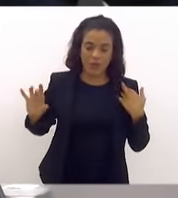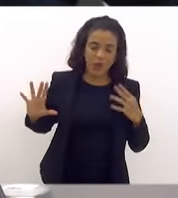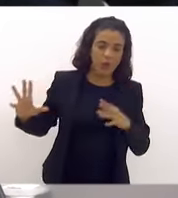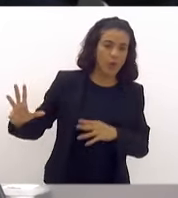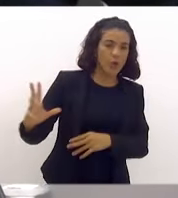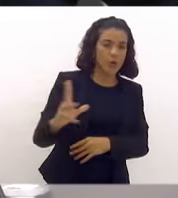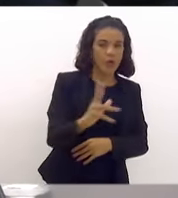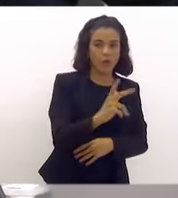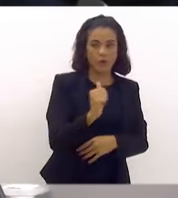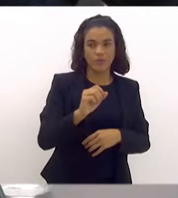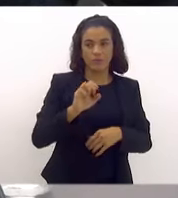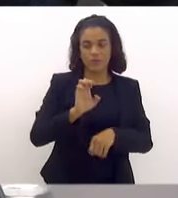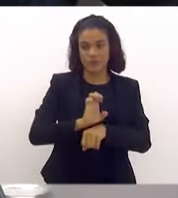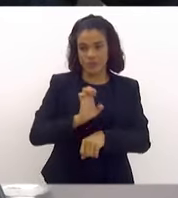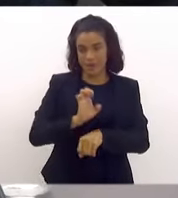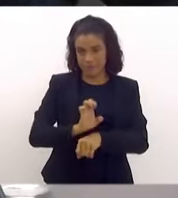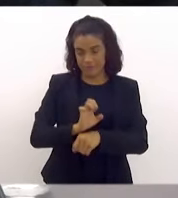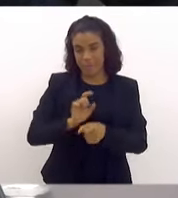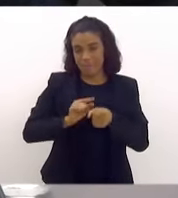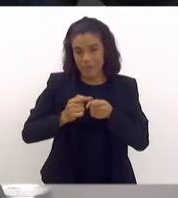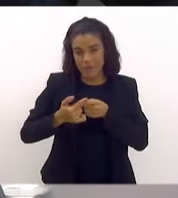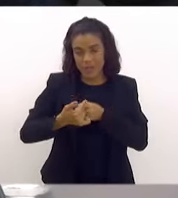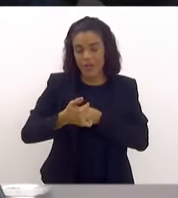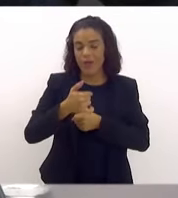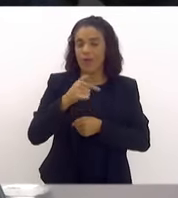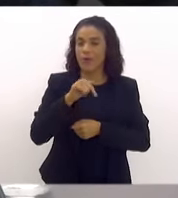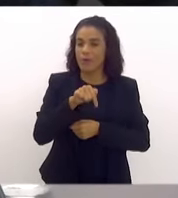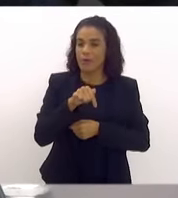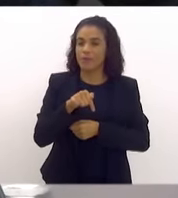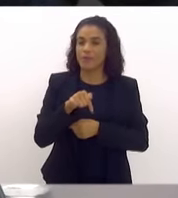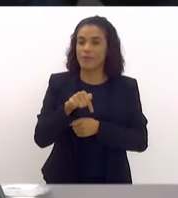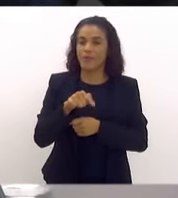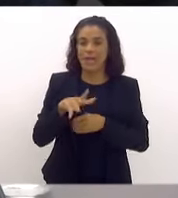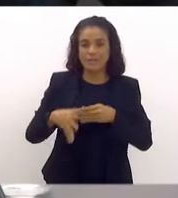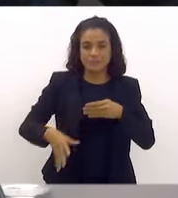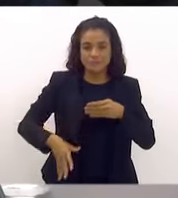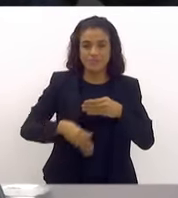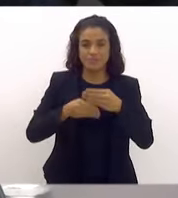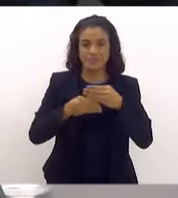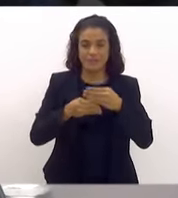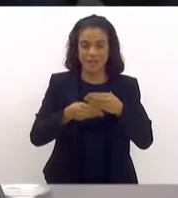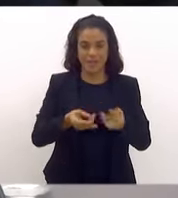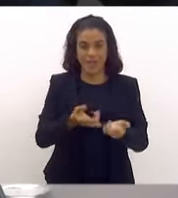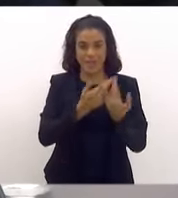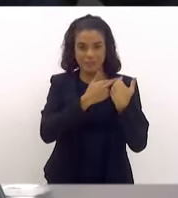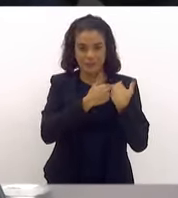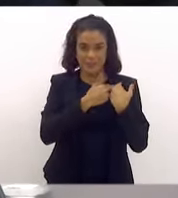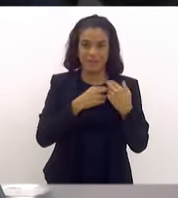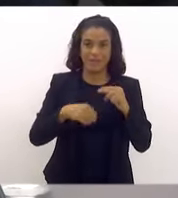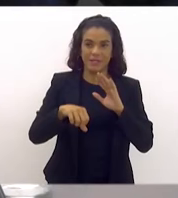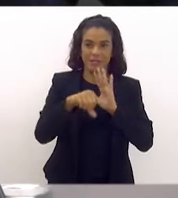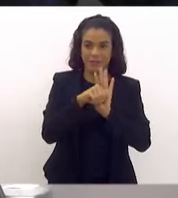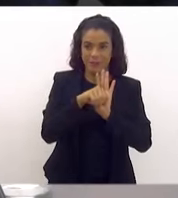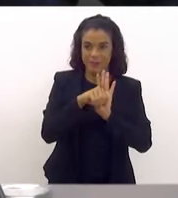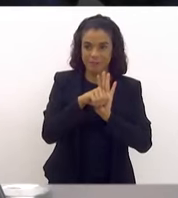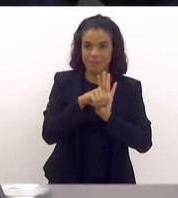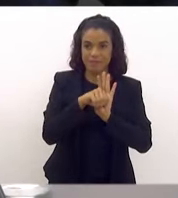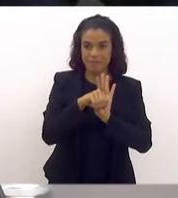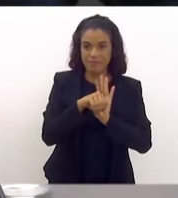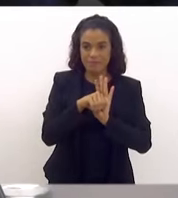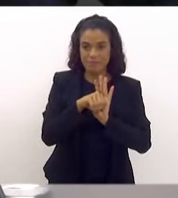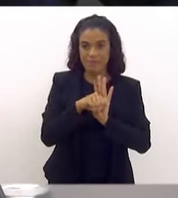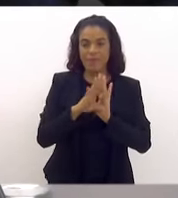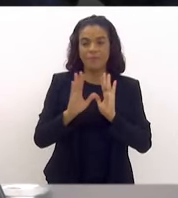estado no interior Normalmente eles costumam acumular com atribuição criminal mas existem já em